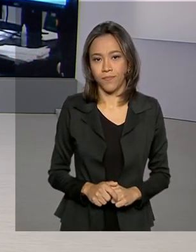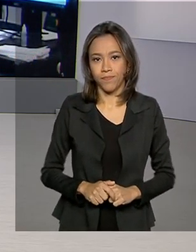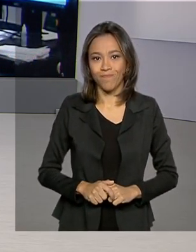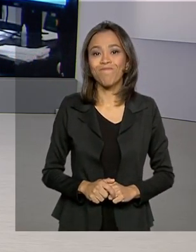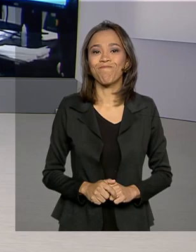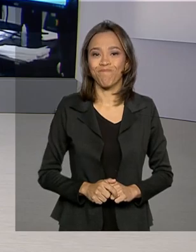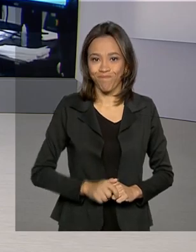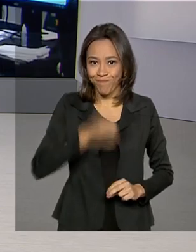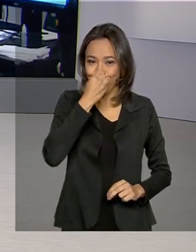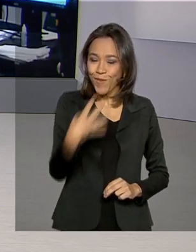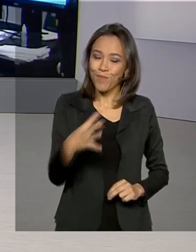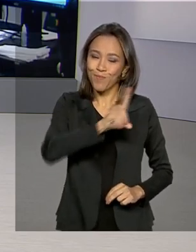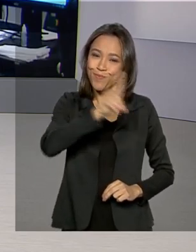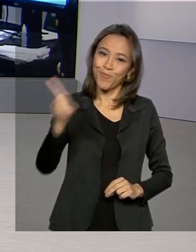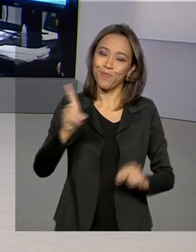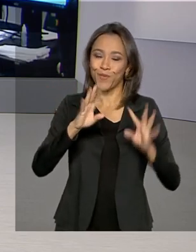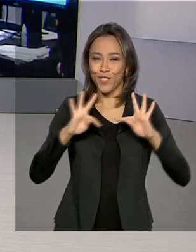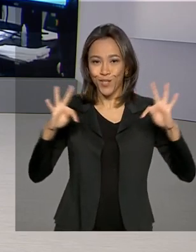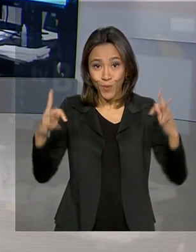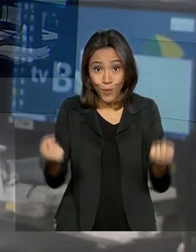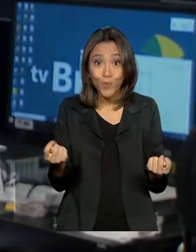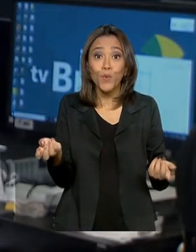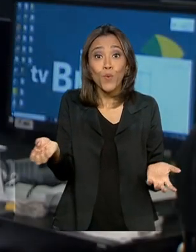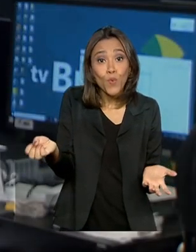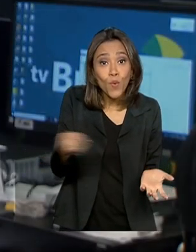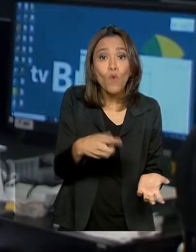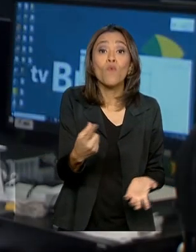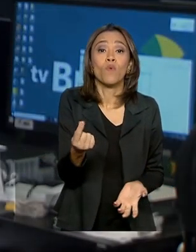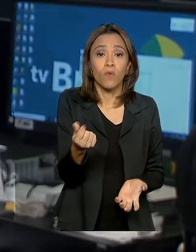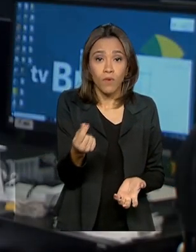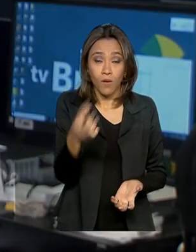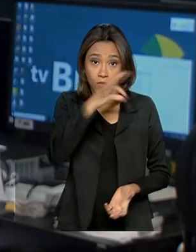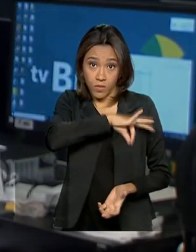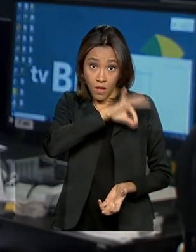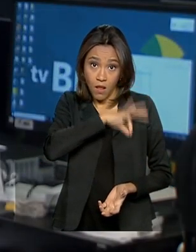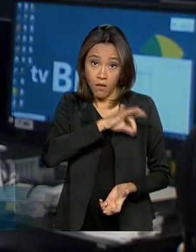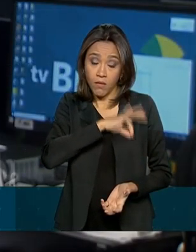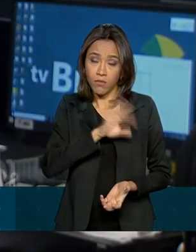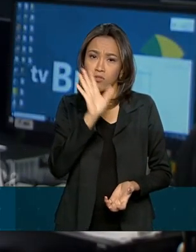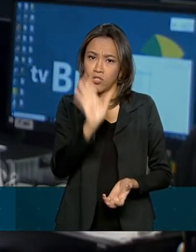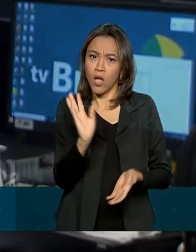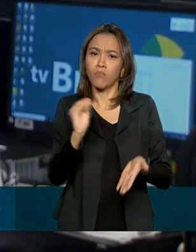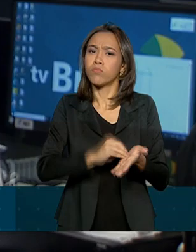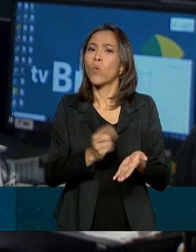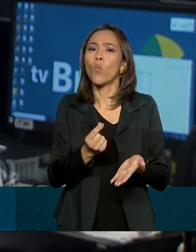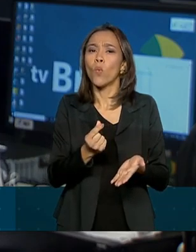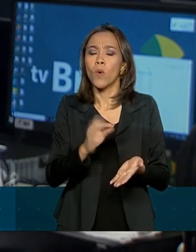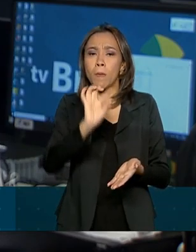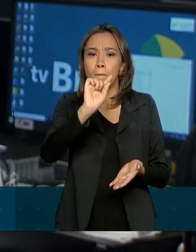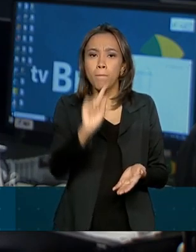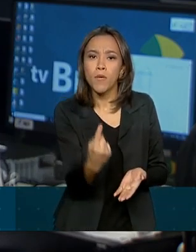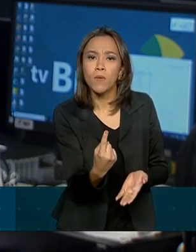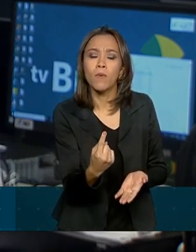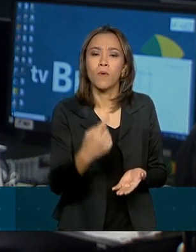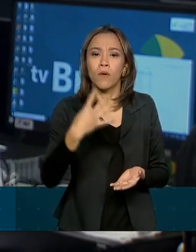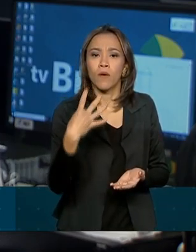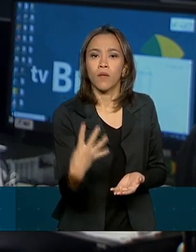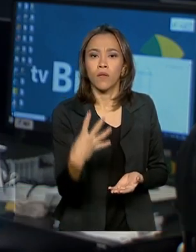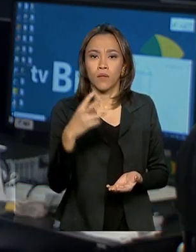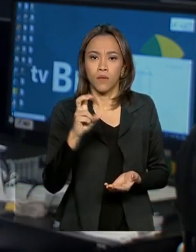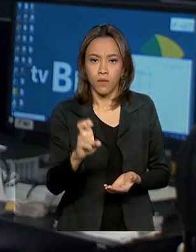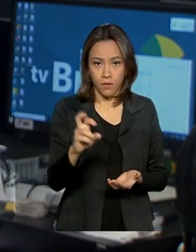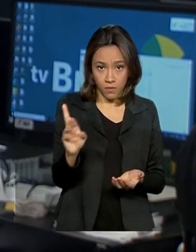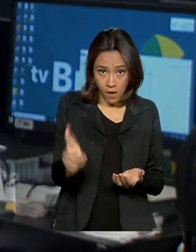Bom dia, Renata. Bom dia a todos. O novo valor do salário mínimo foi fixado em R$ 1.045.